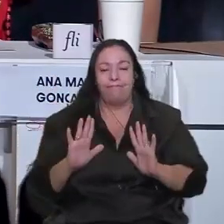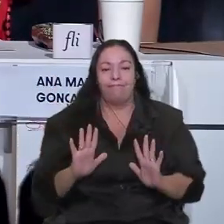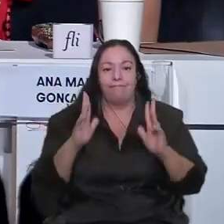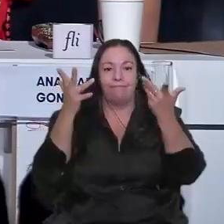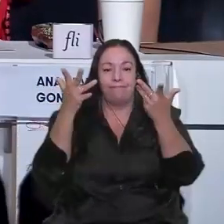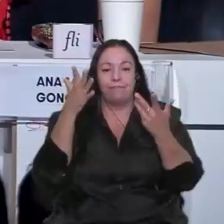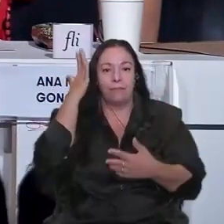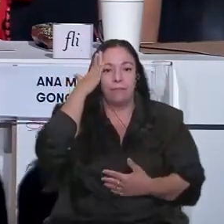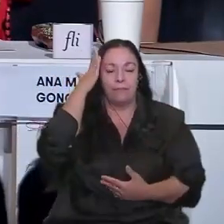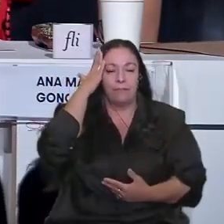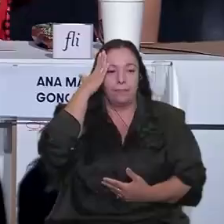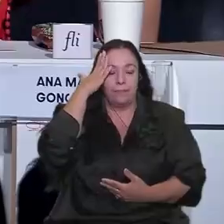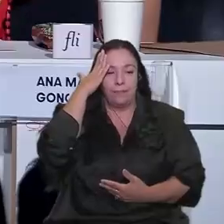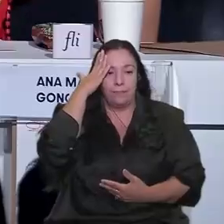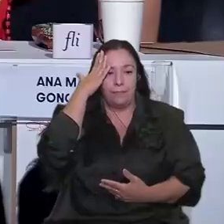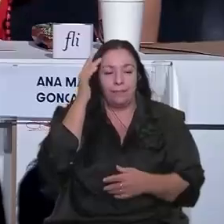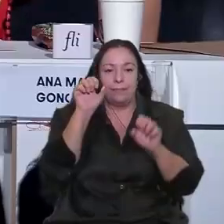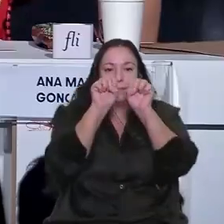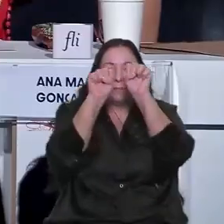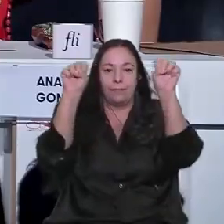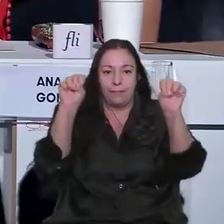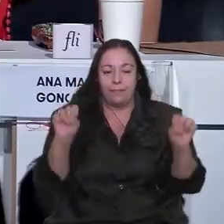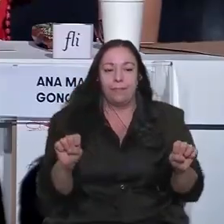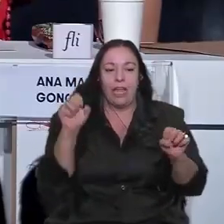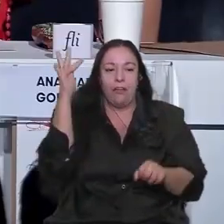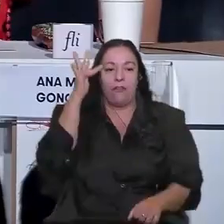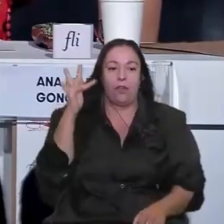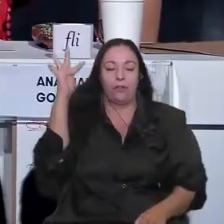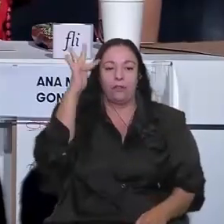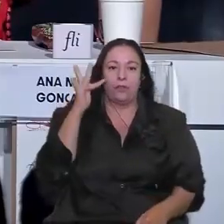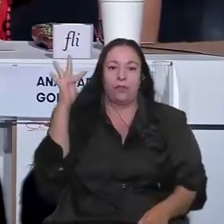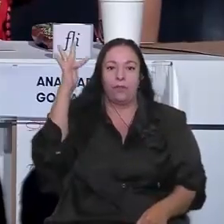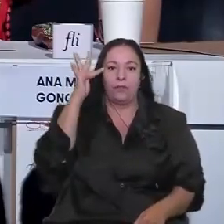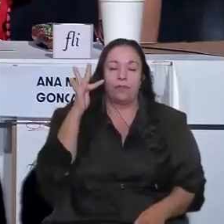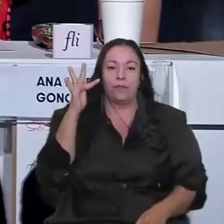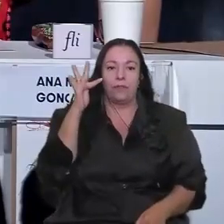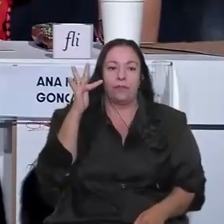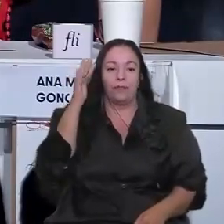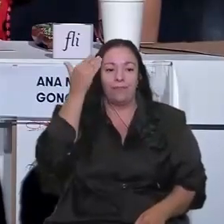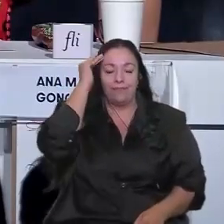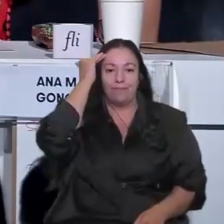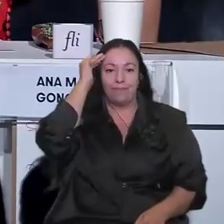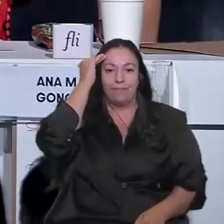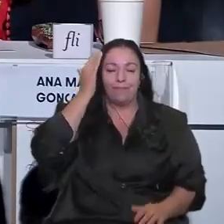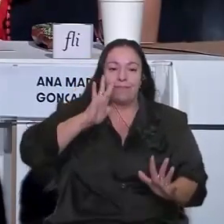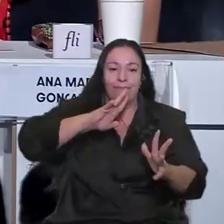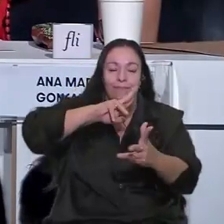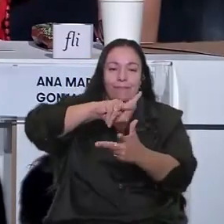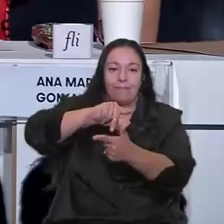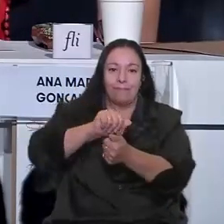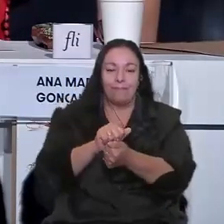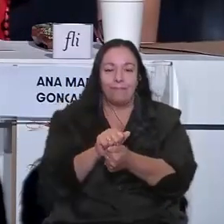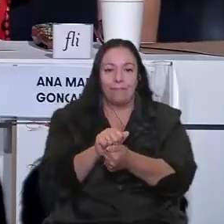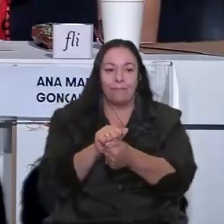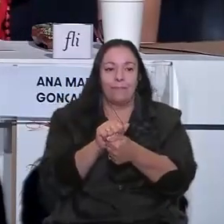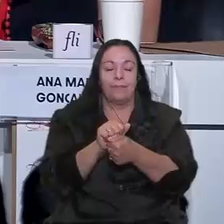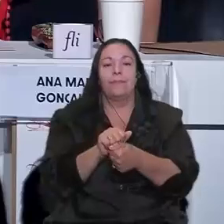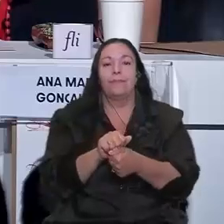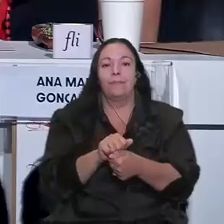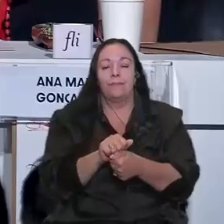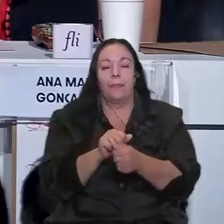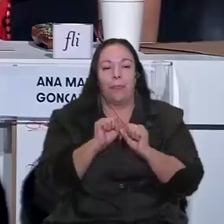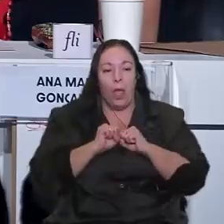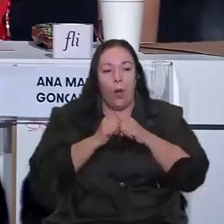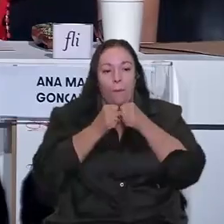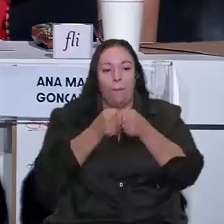de saberes e sistemas filosóficos que alargam a nossa compreensão do mundo, que potencializam